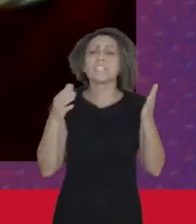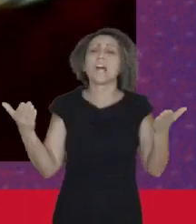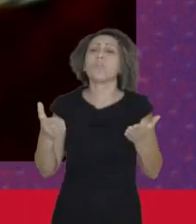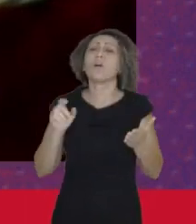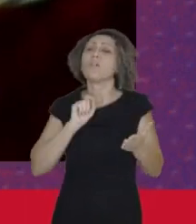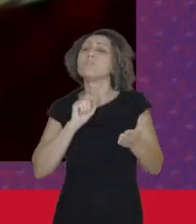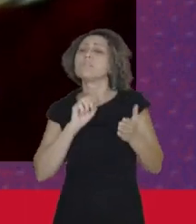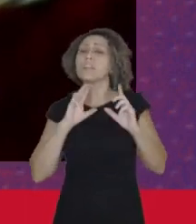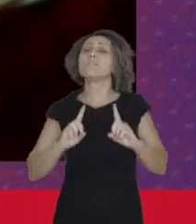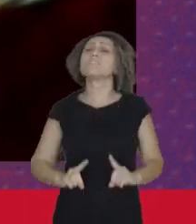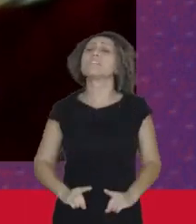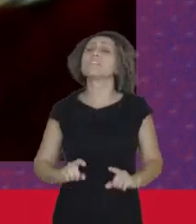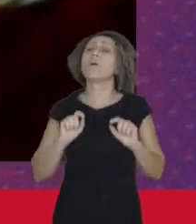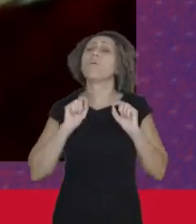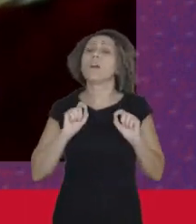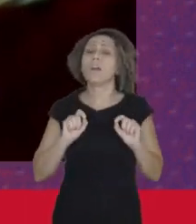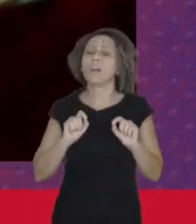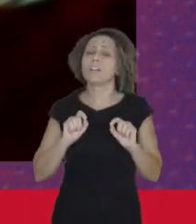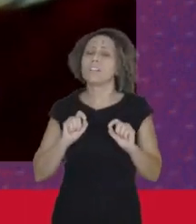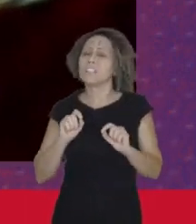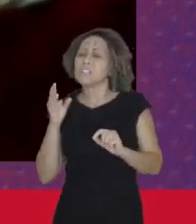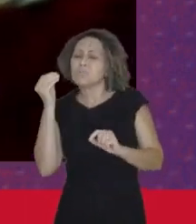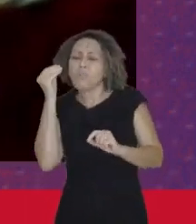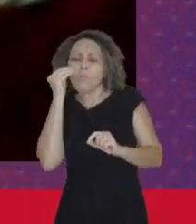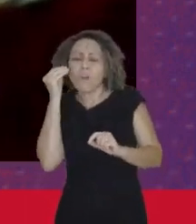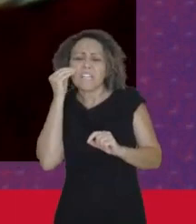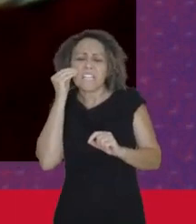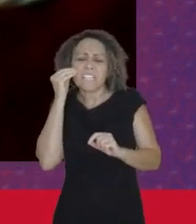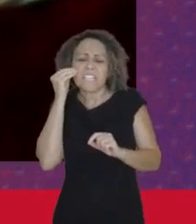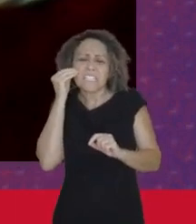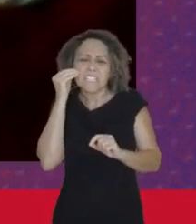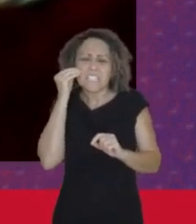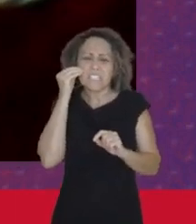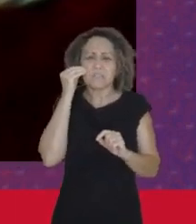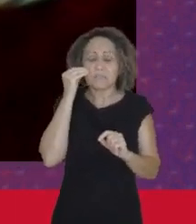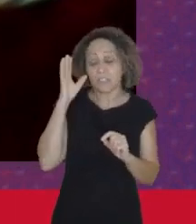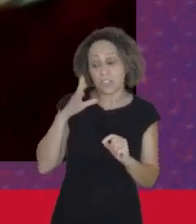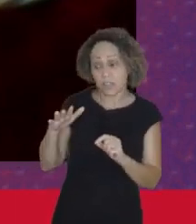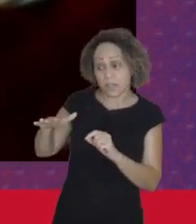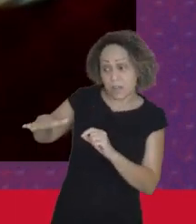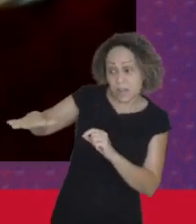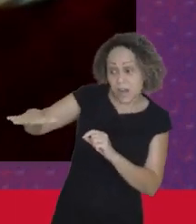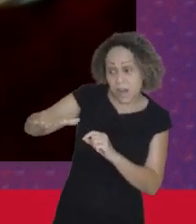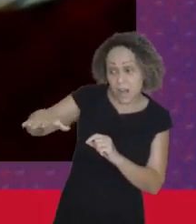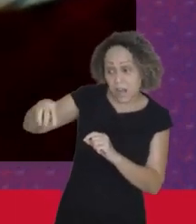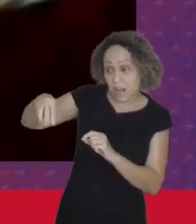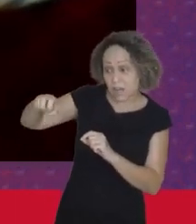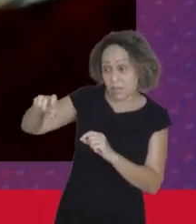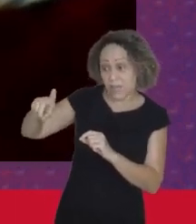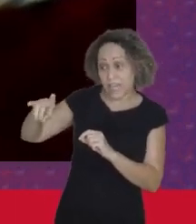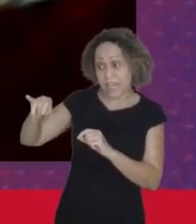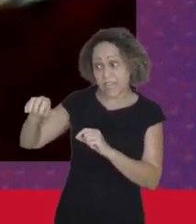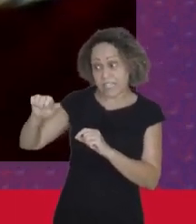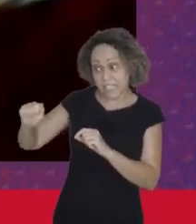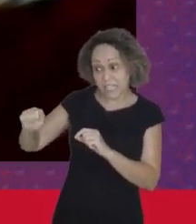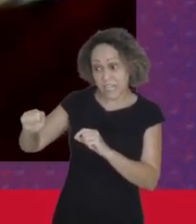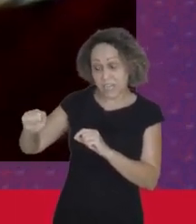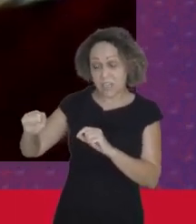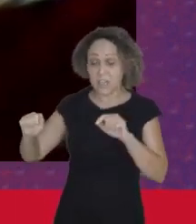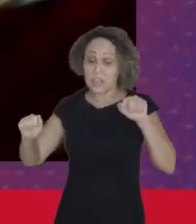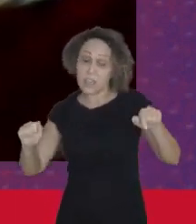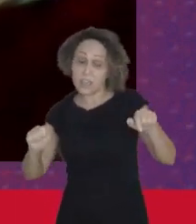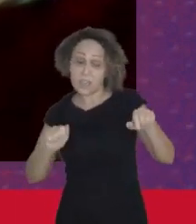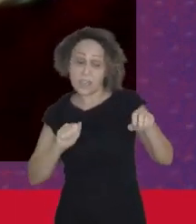uma tentativa de unificação da concepção médica, educacional e da